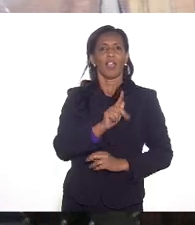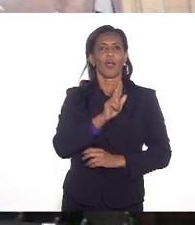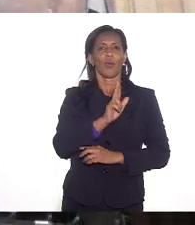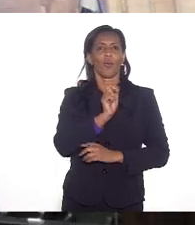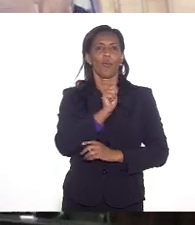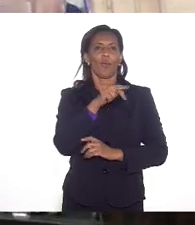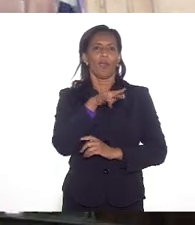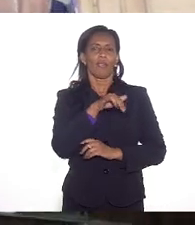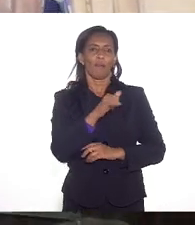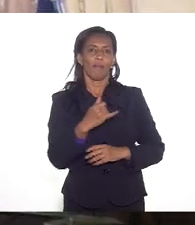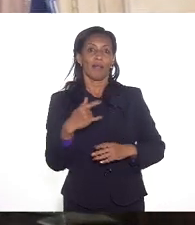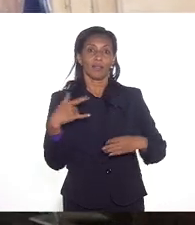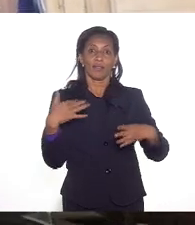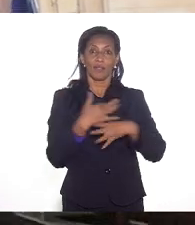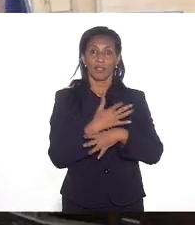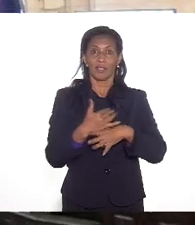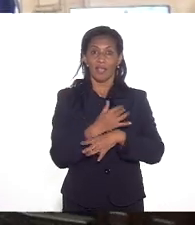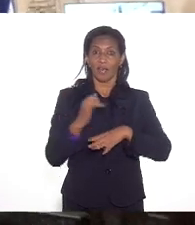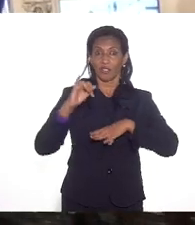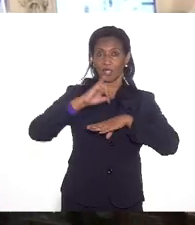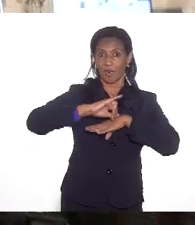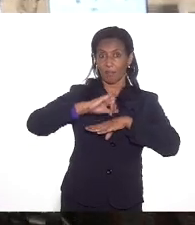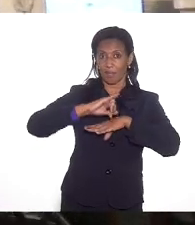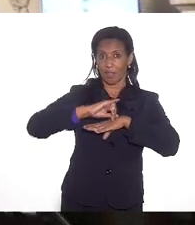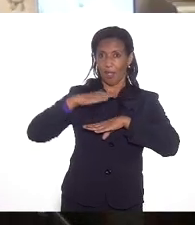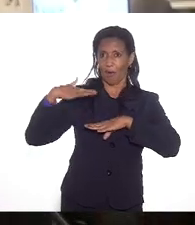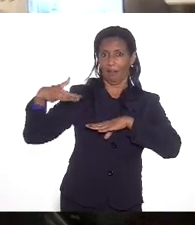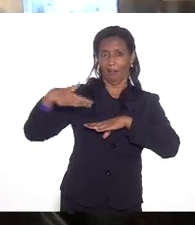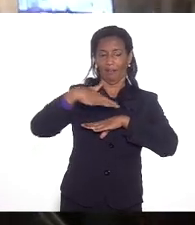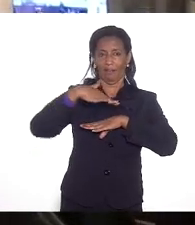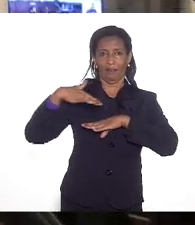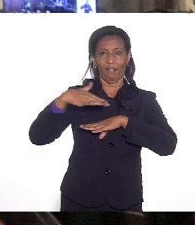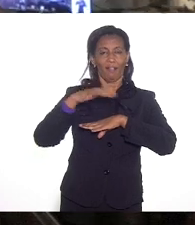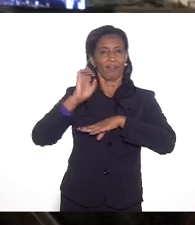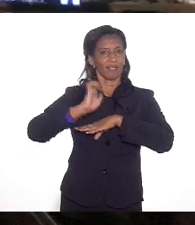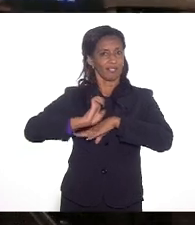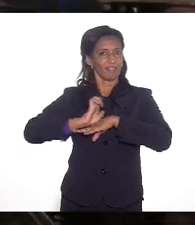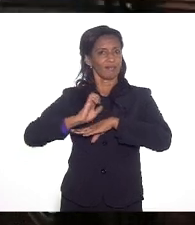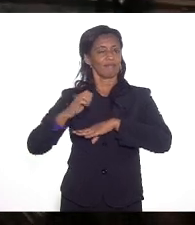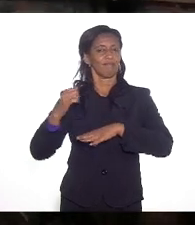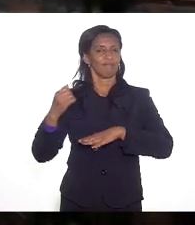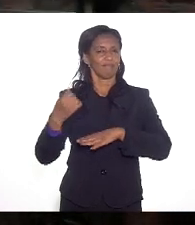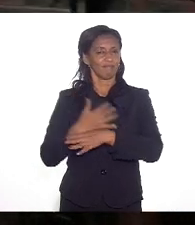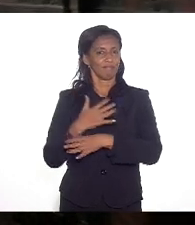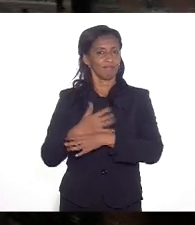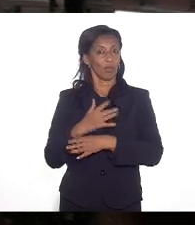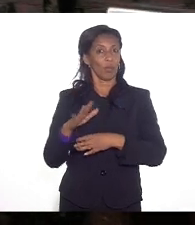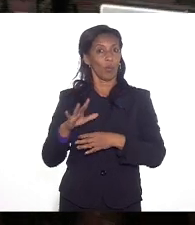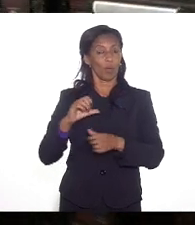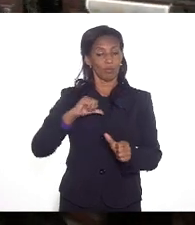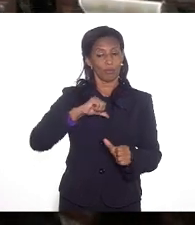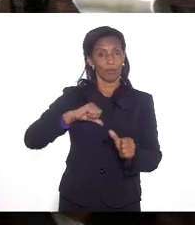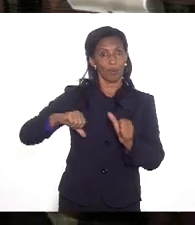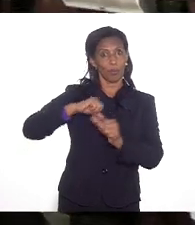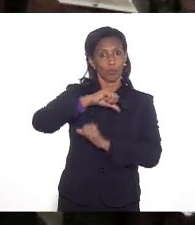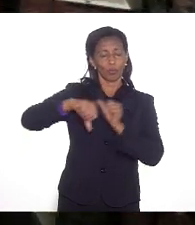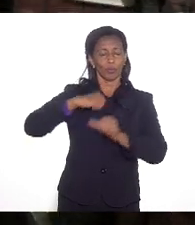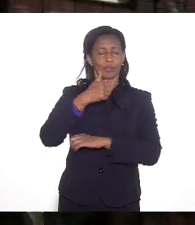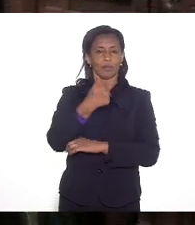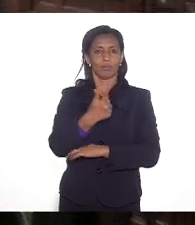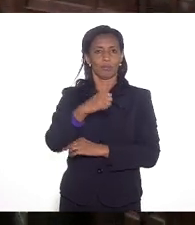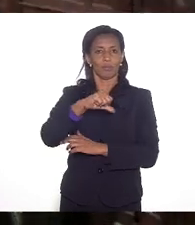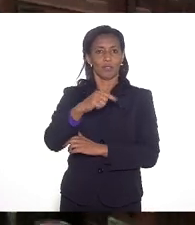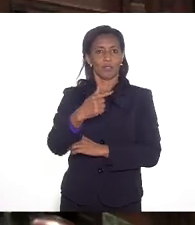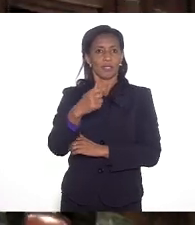sendo a cidade do Rio de Janeiro A capital era a cidade estado e quando o homem a fusão e 75